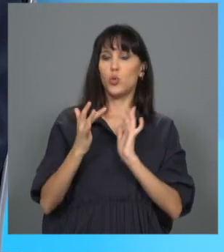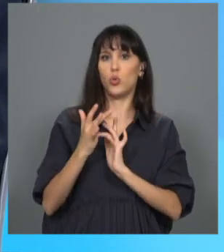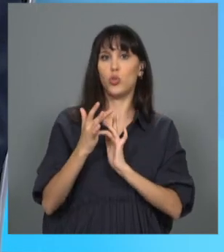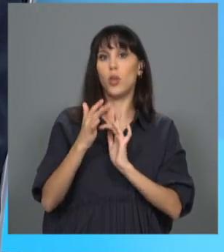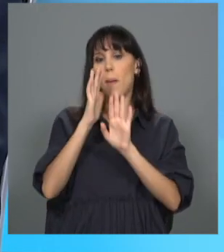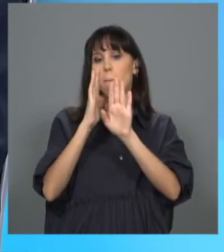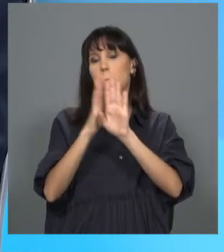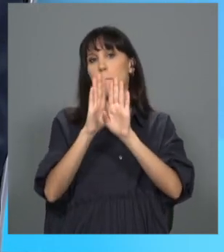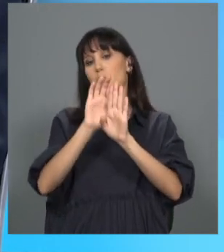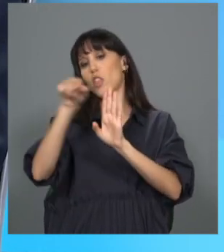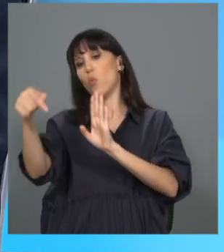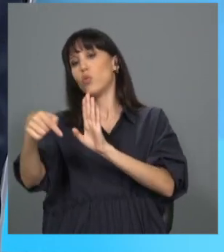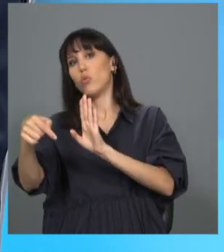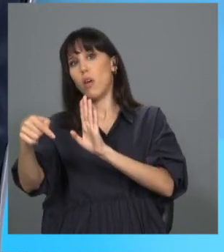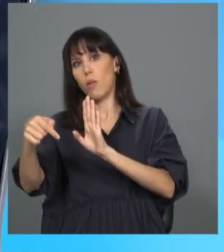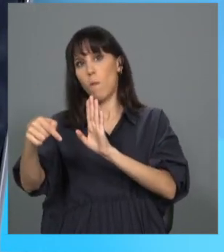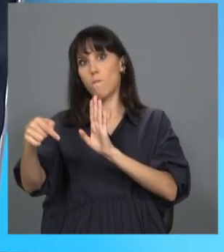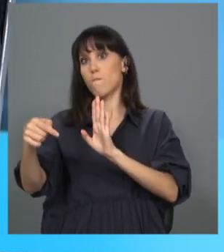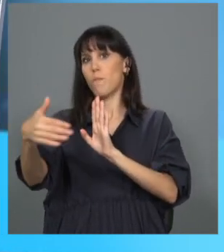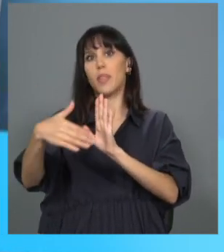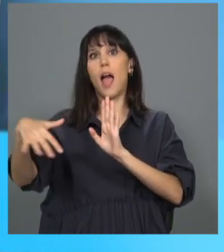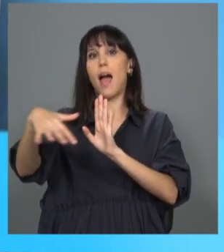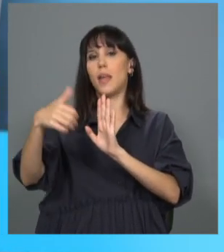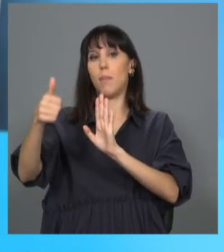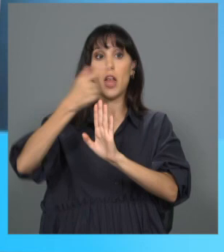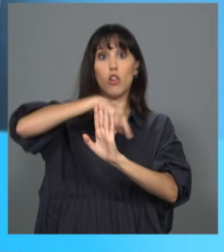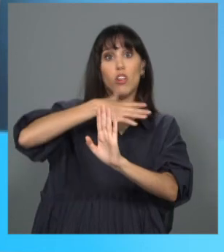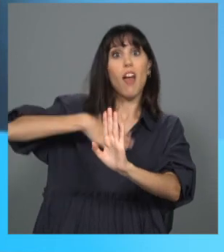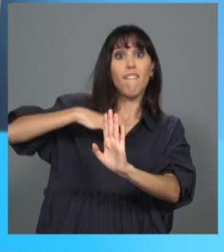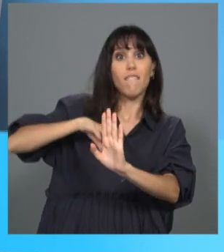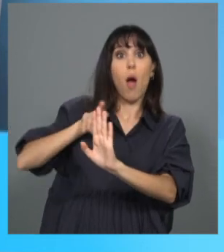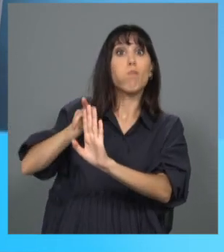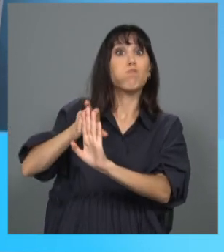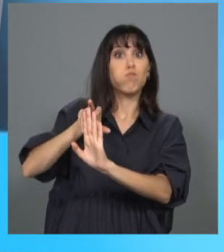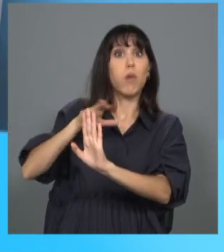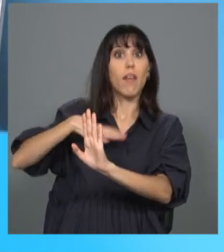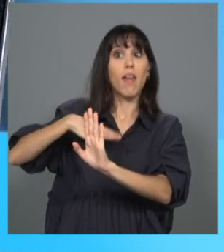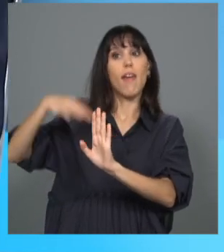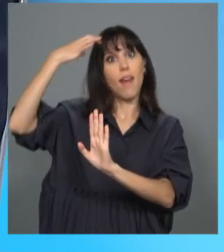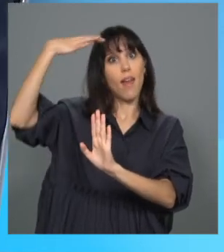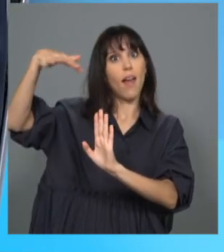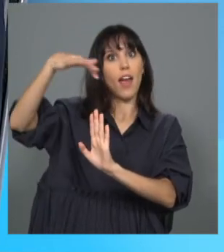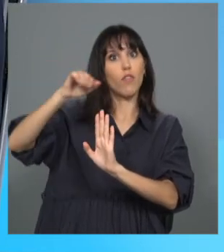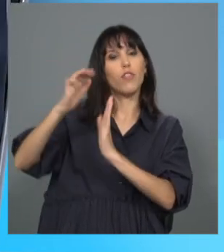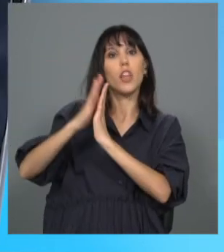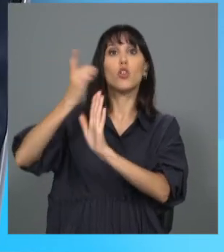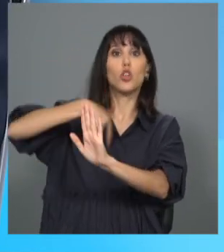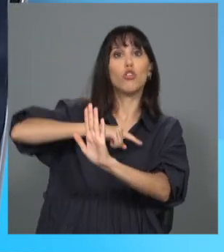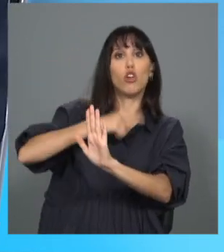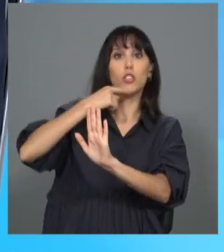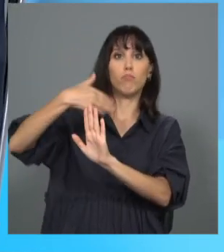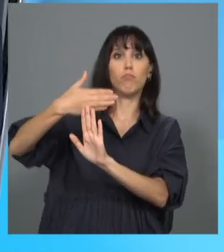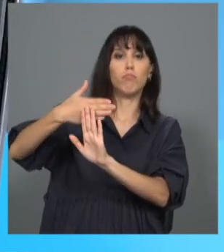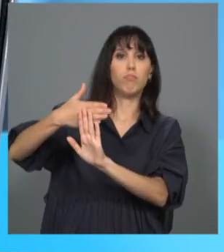lado do mundo e nós, os que queremos entrar no tal reino de Deus, fôssemos